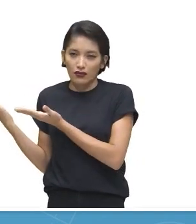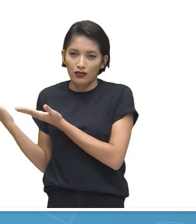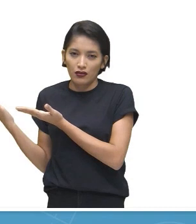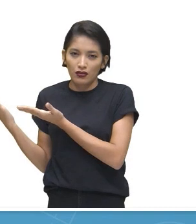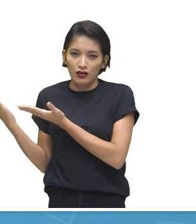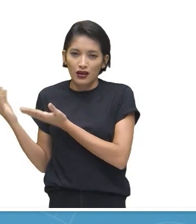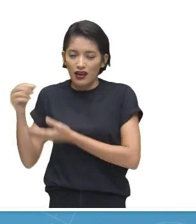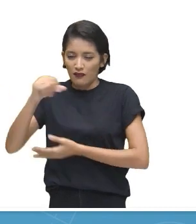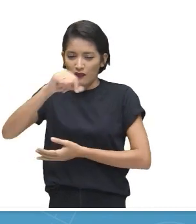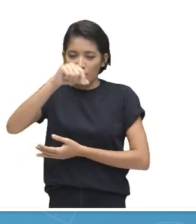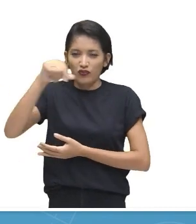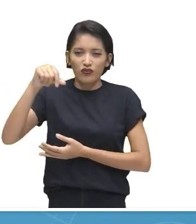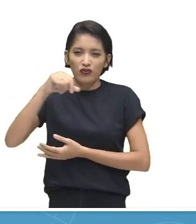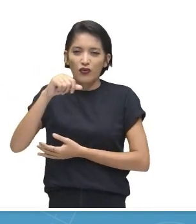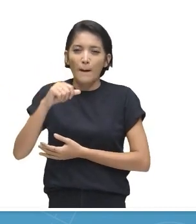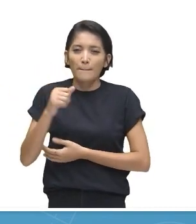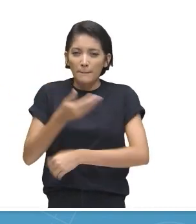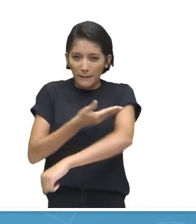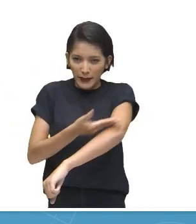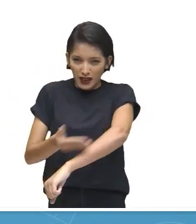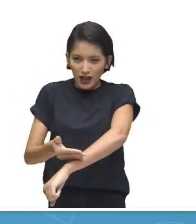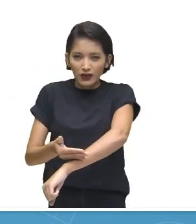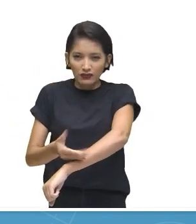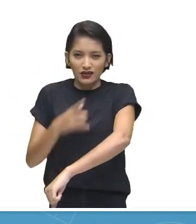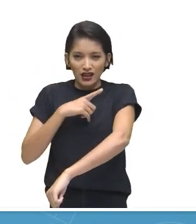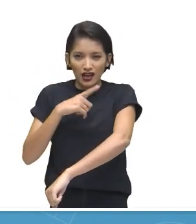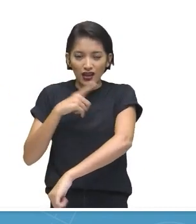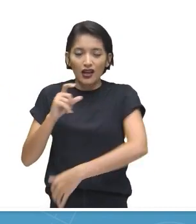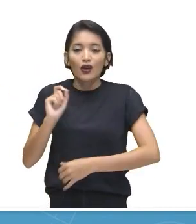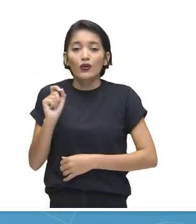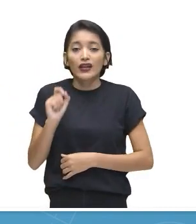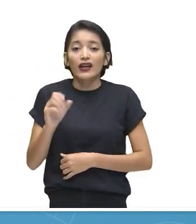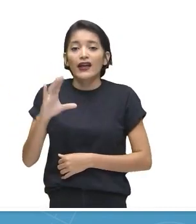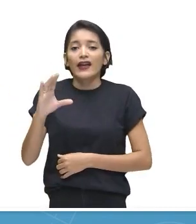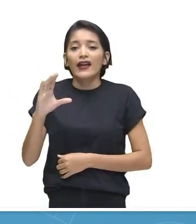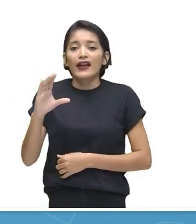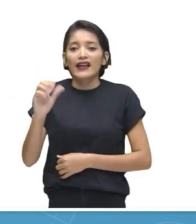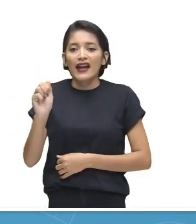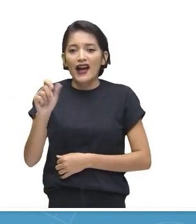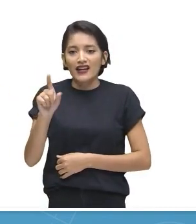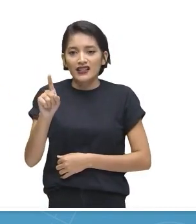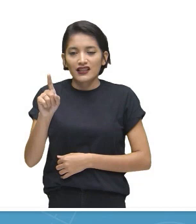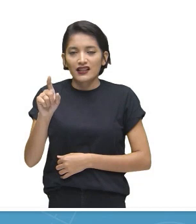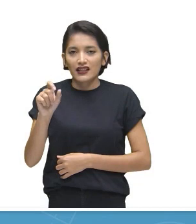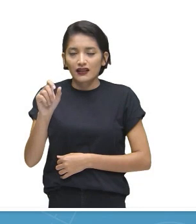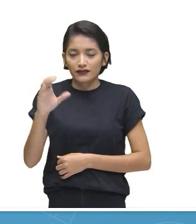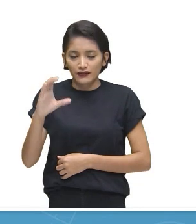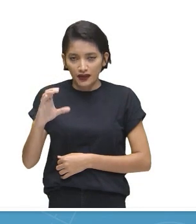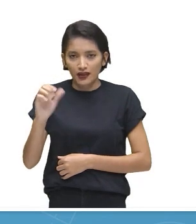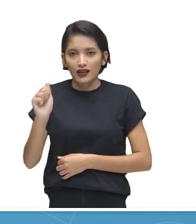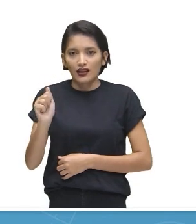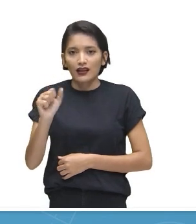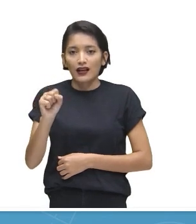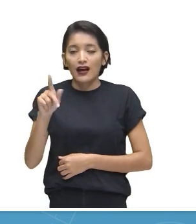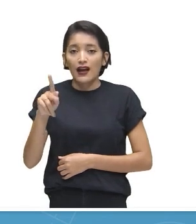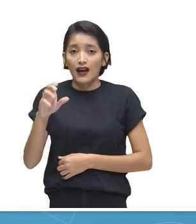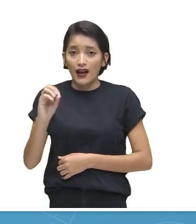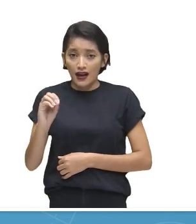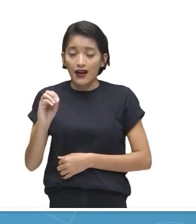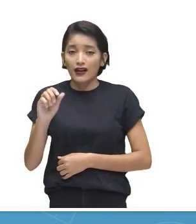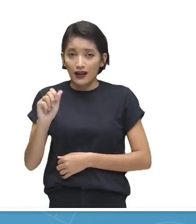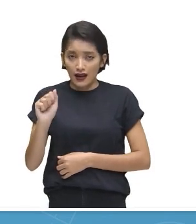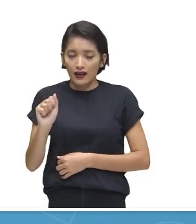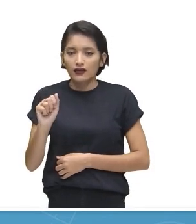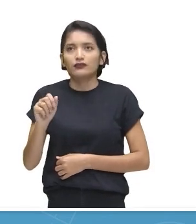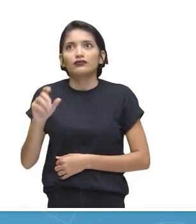esses farelinhos aqui, branquinhos, né, que é a famosa caspa, né, que é justamente a descamação do couro